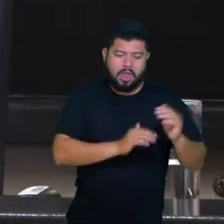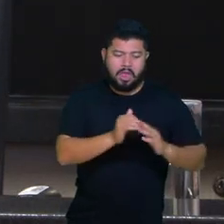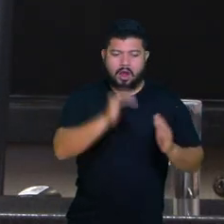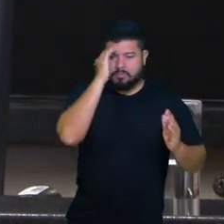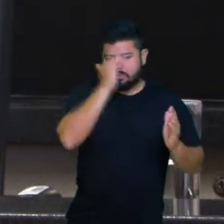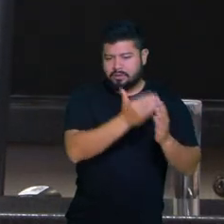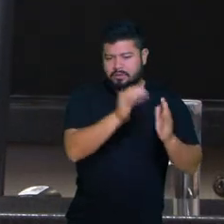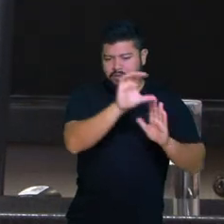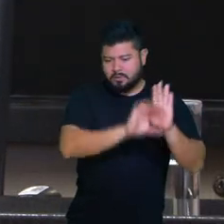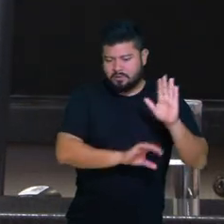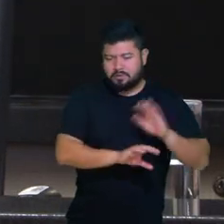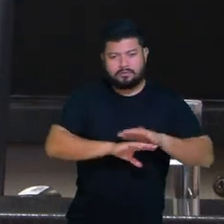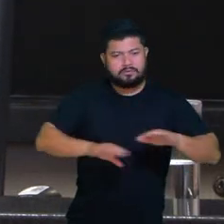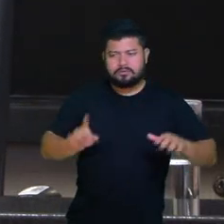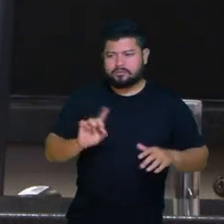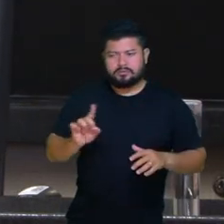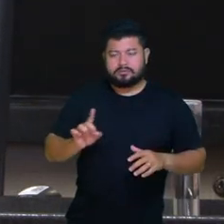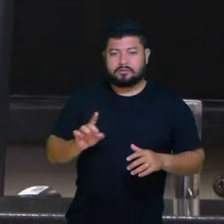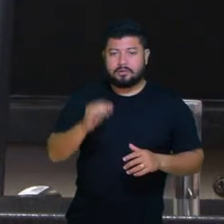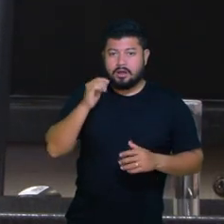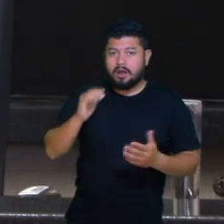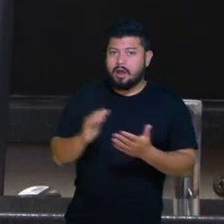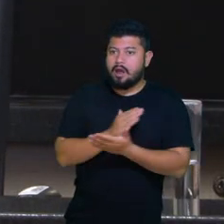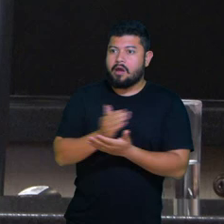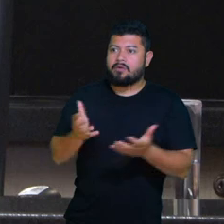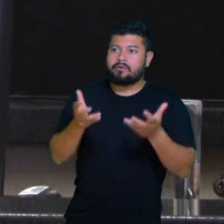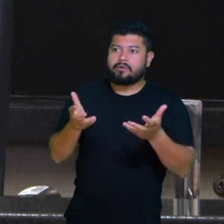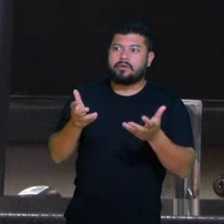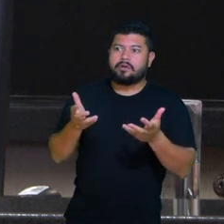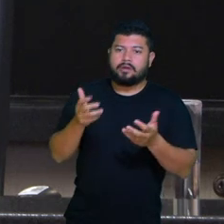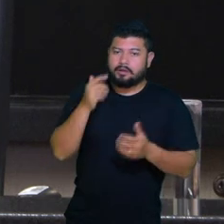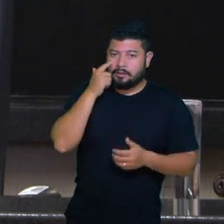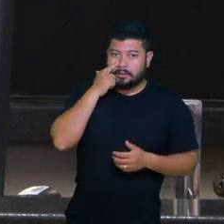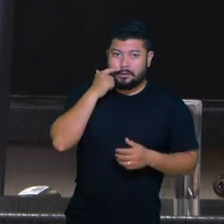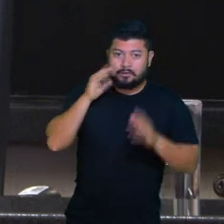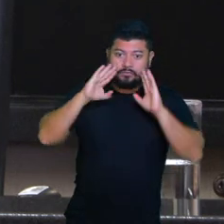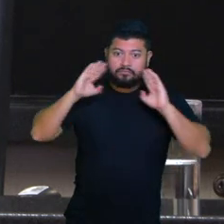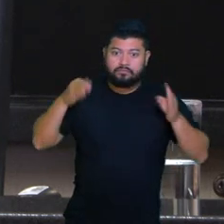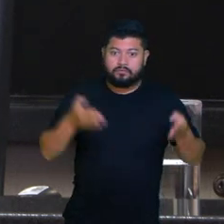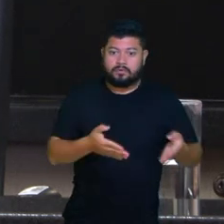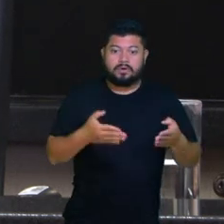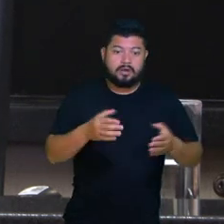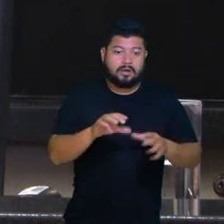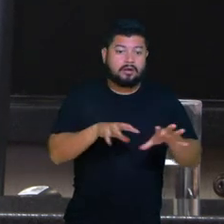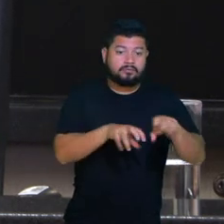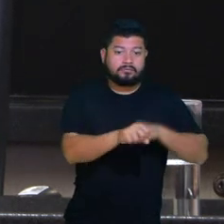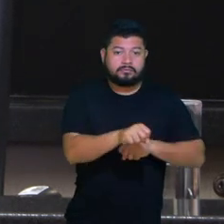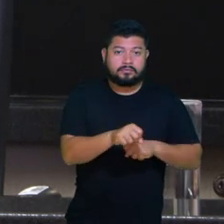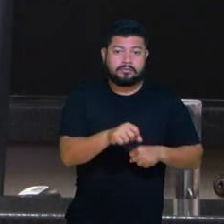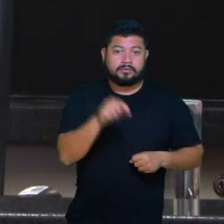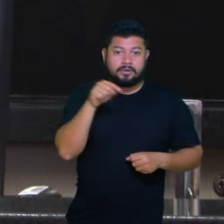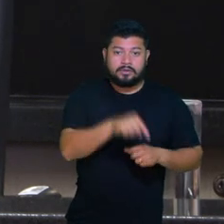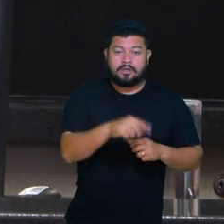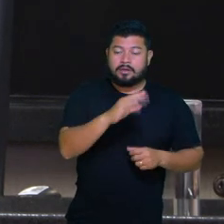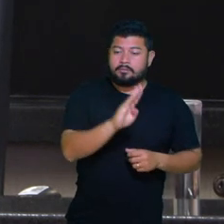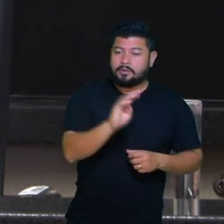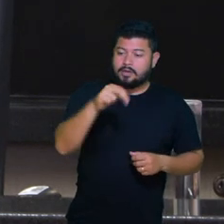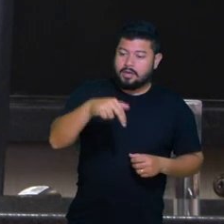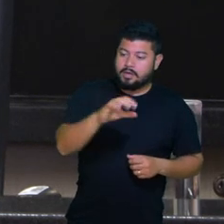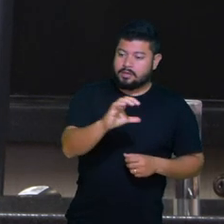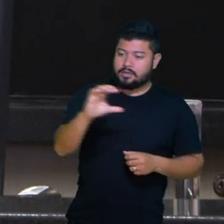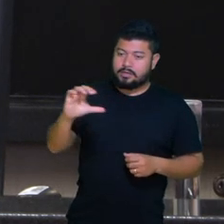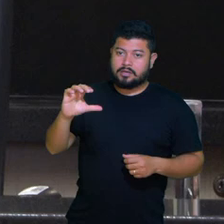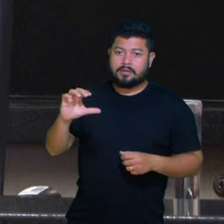como alguns pretendem né focar a formação naquilo que está na bncc